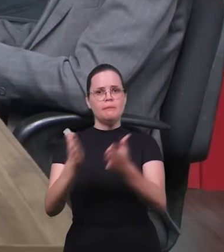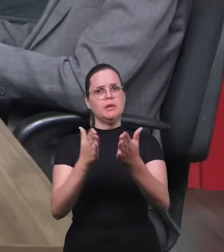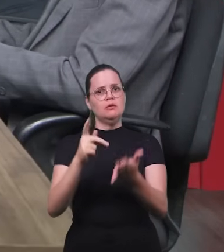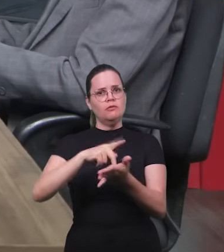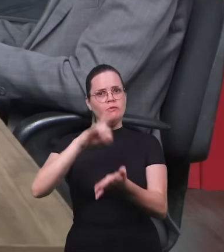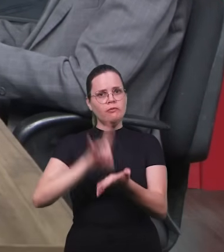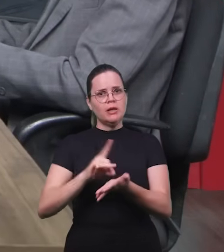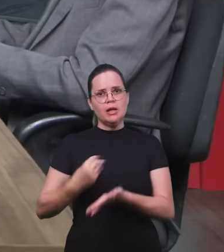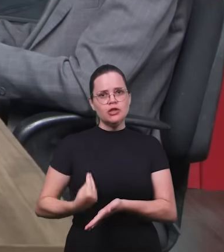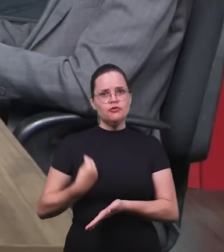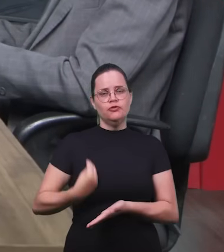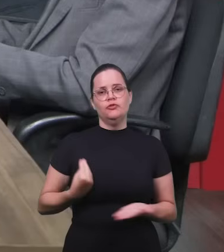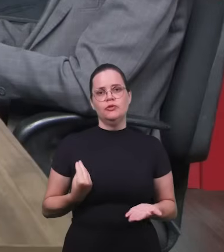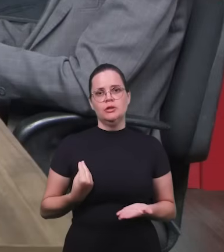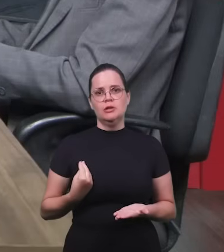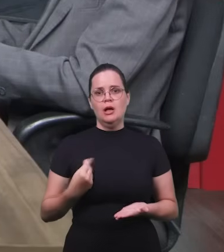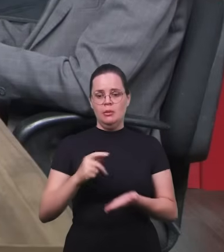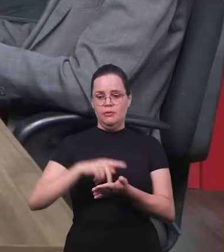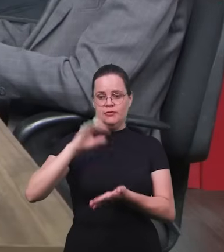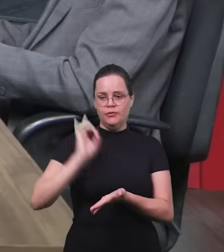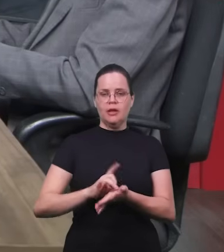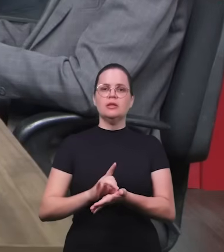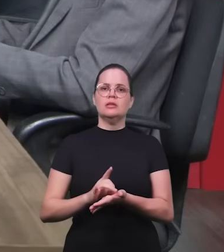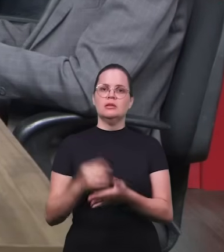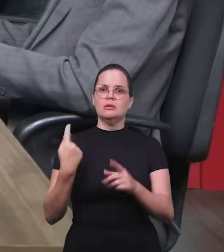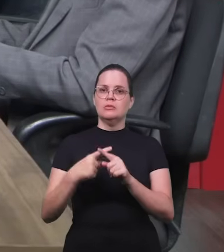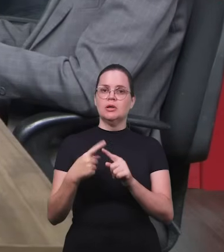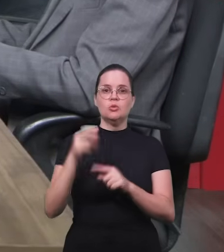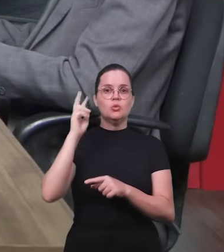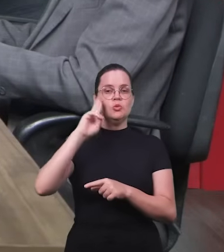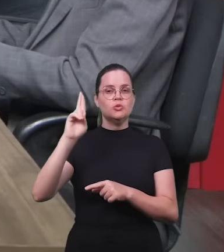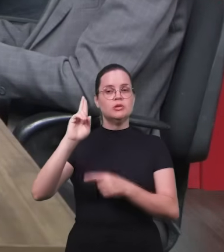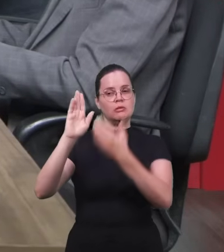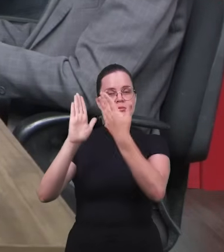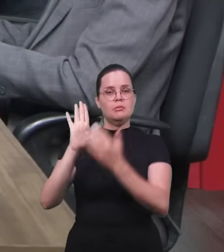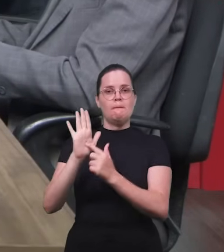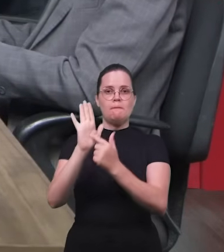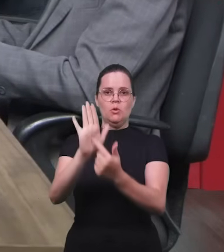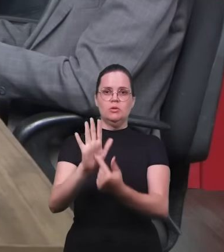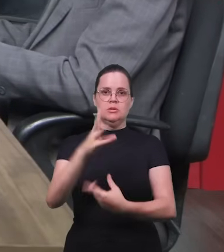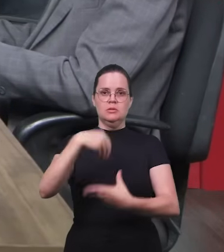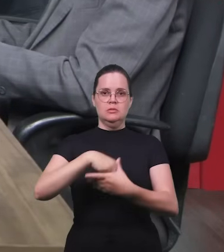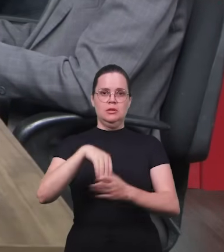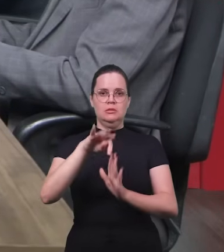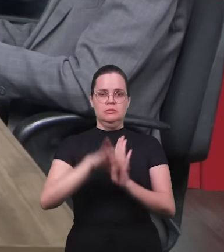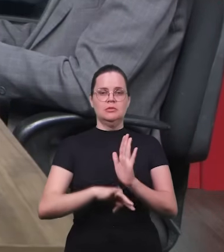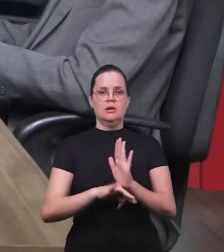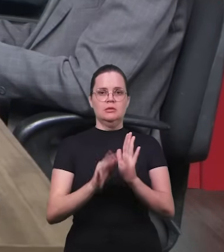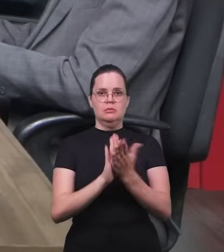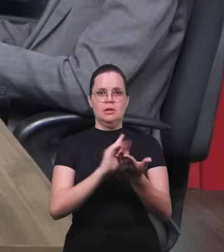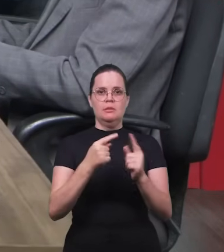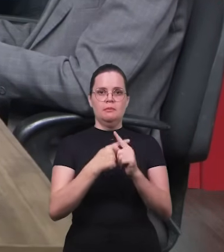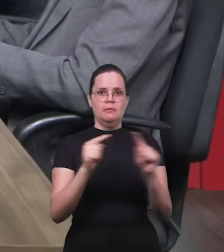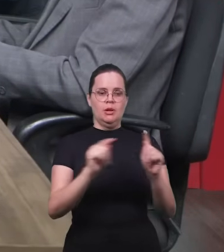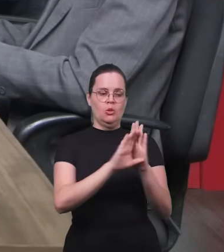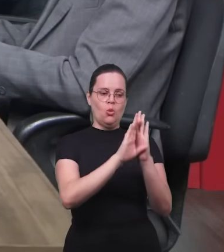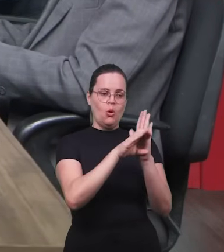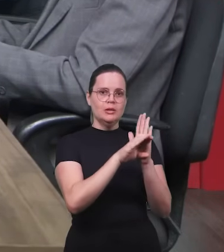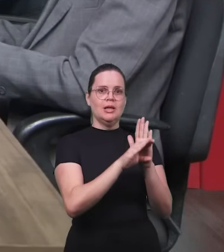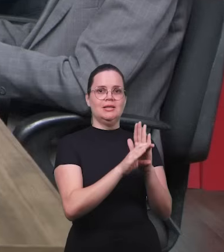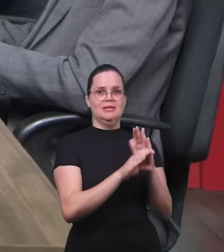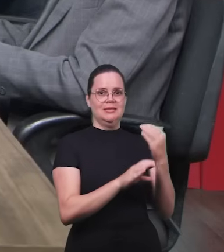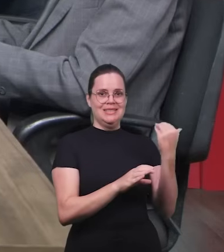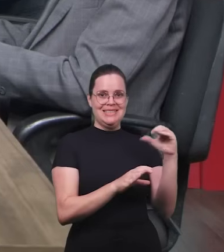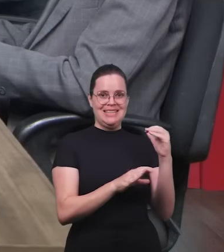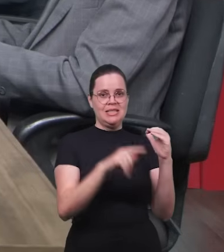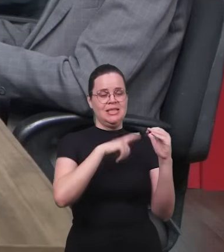uma realidade absoluta, aquilo é o que o Senhor estabeleceu para nós, né? Então, dentro do contexto científico, a gente realmente tem